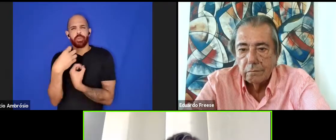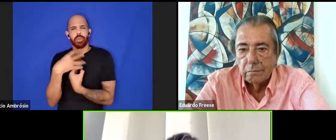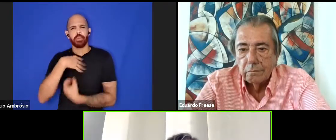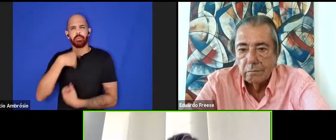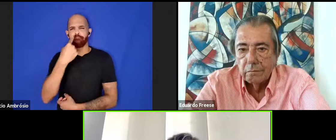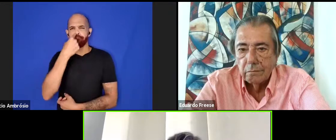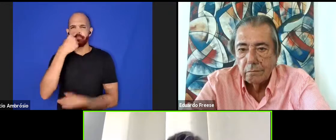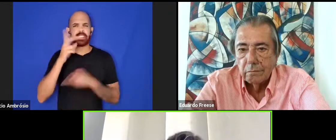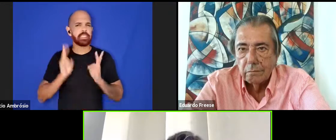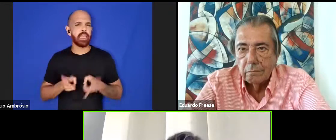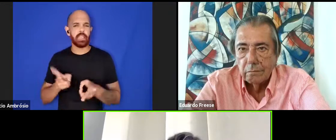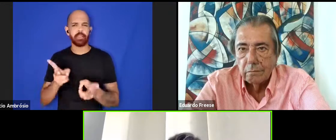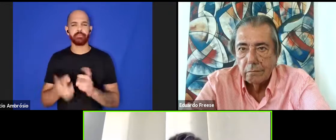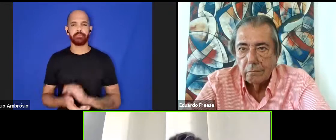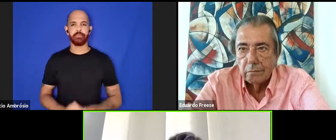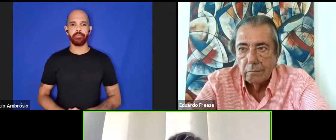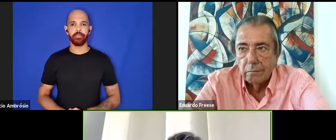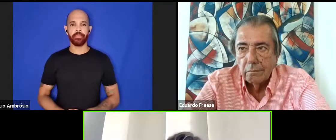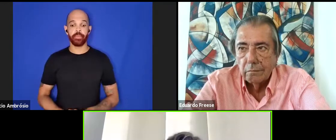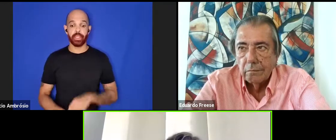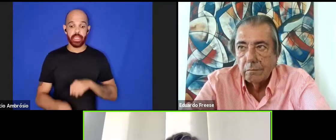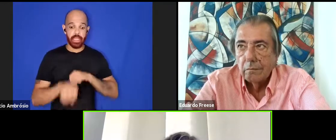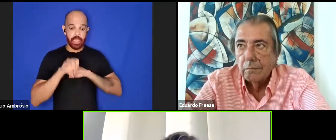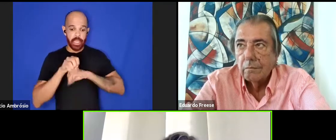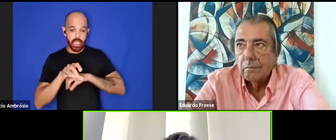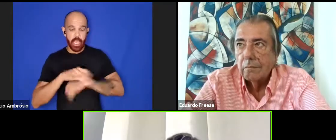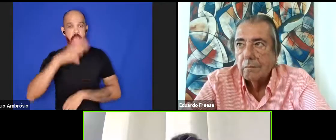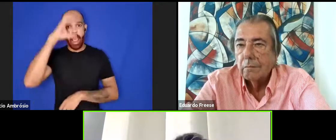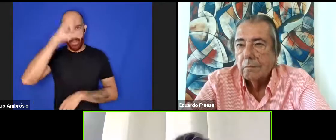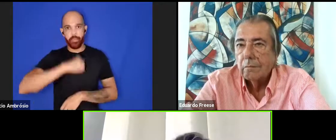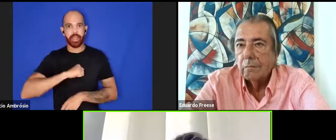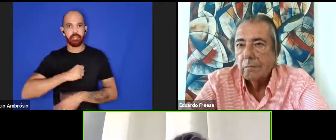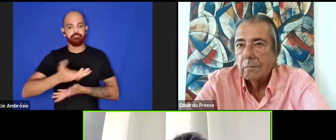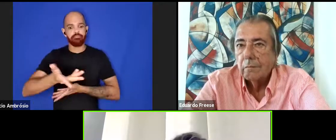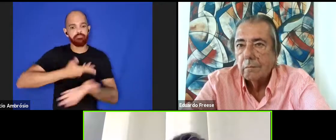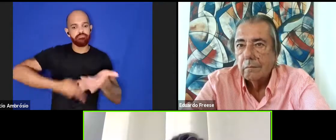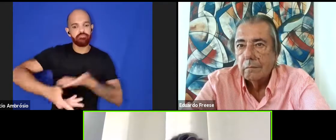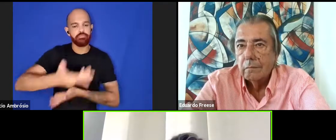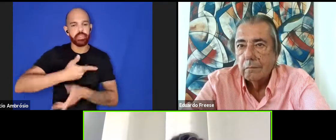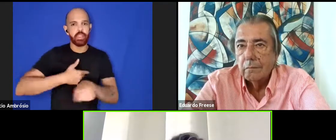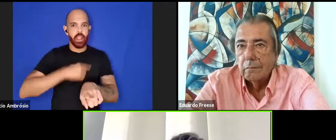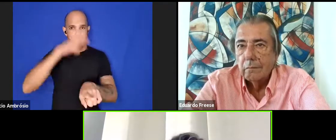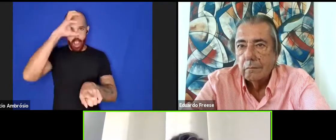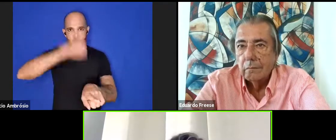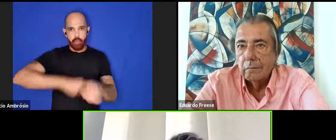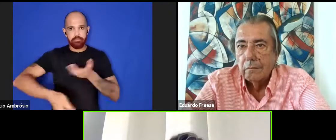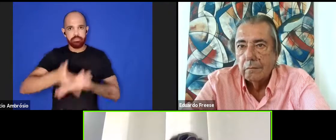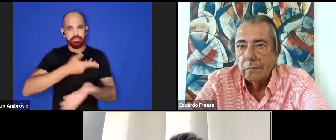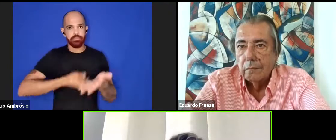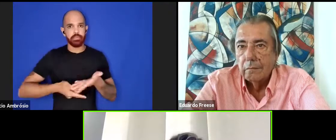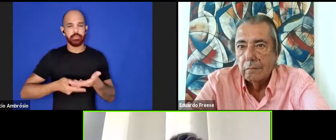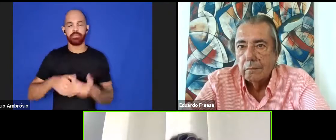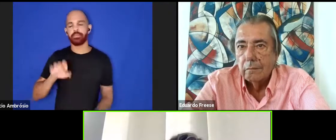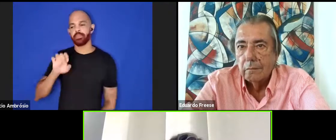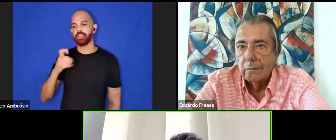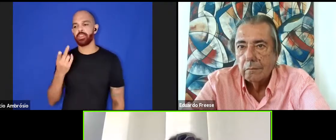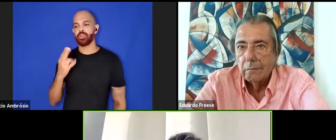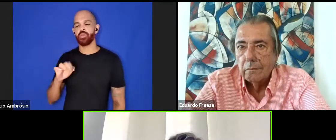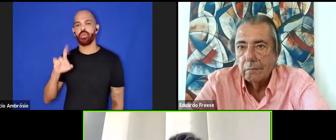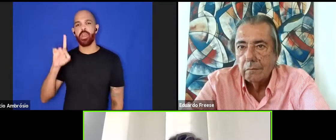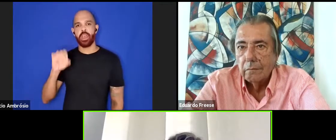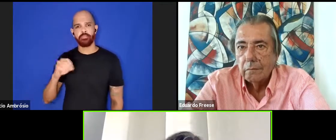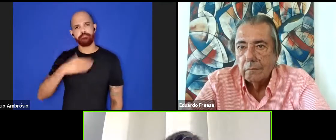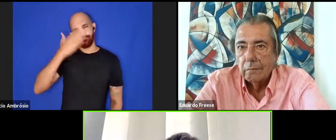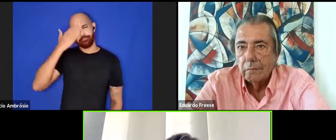sempre. Quem ensina, aprende ao ensinar. E quem aprende, ensina a aprender. Eduardo, muito obrigada por